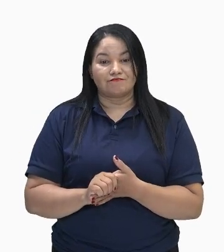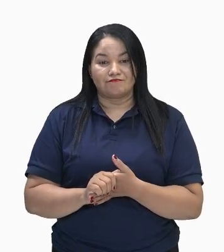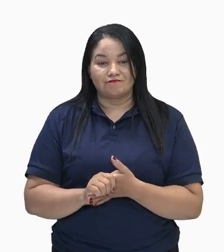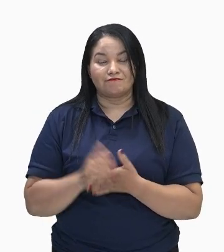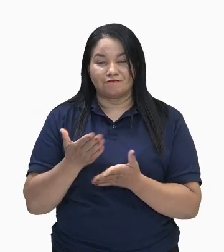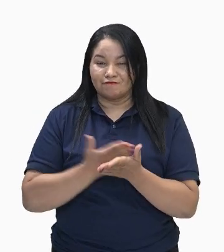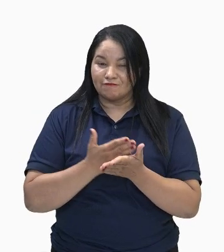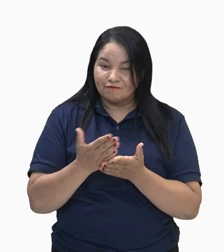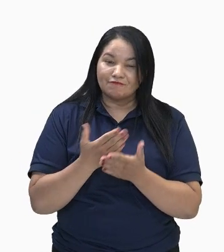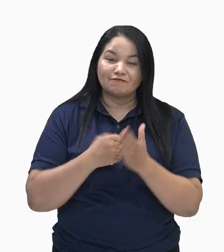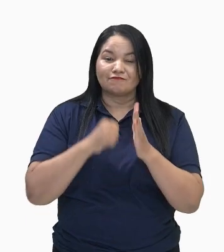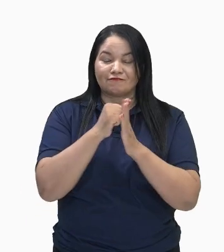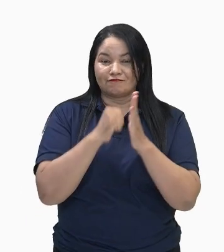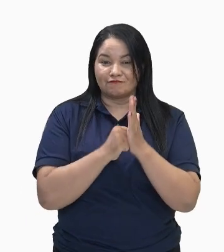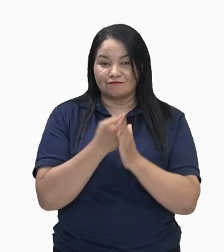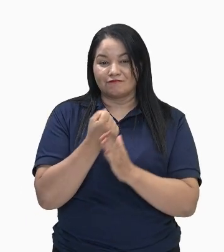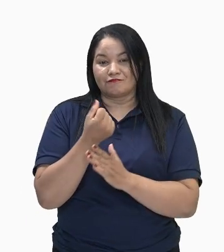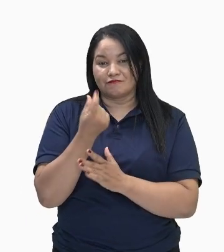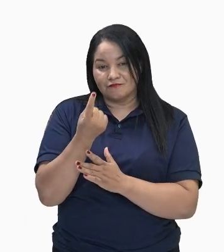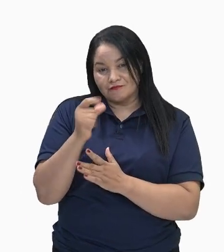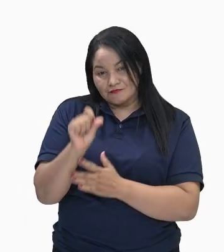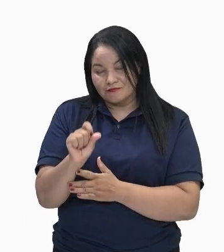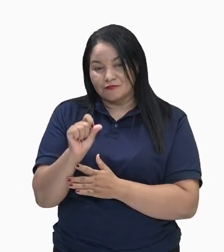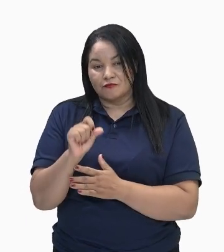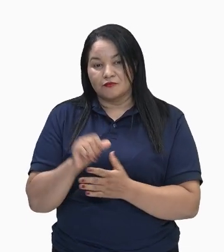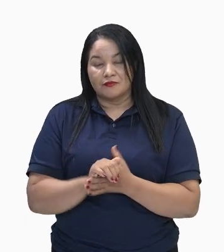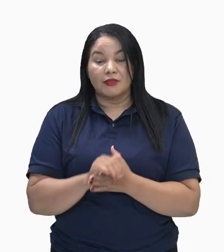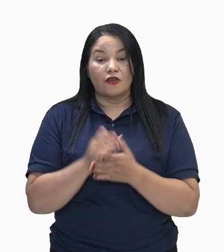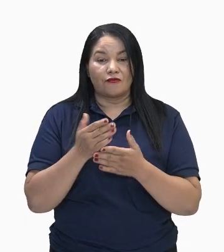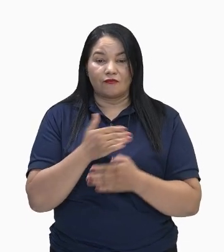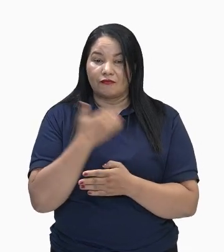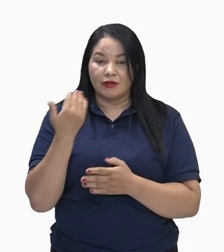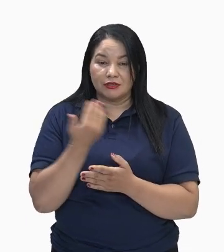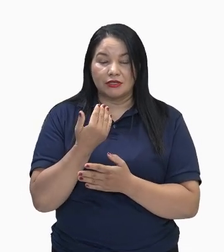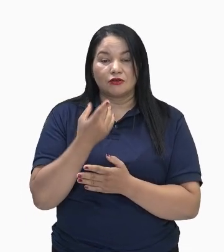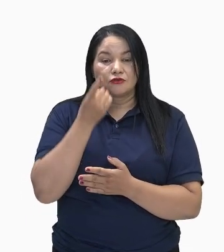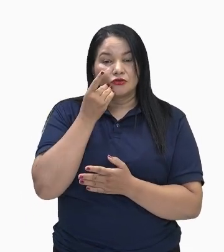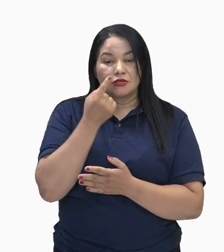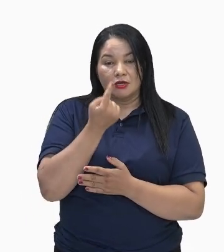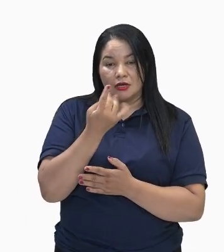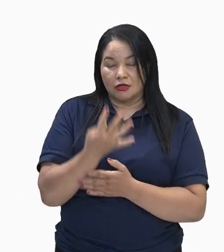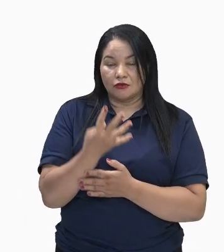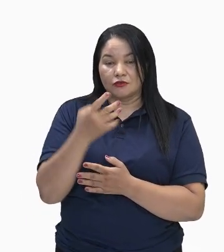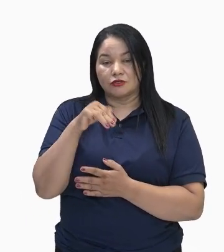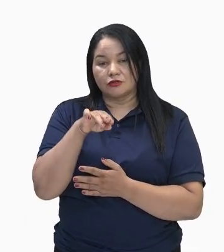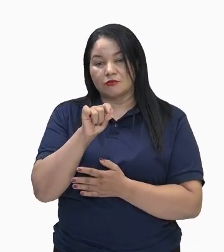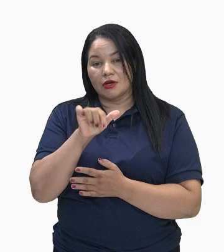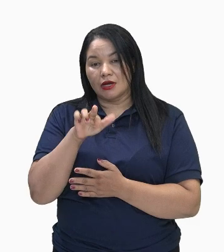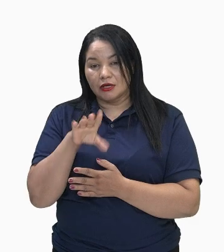do século XIX. E veio a falecer em 14 de março de